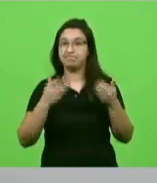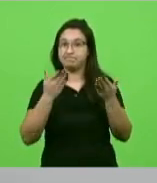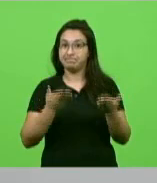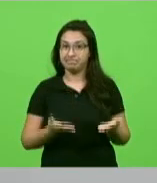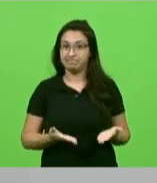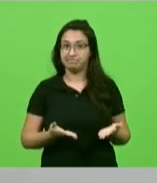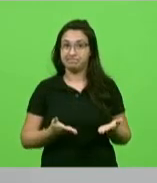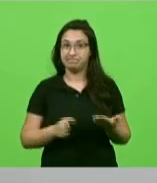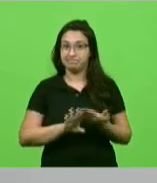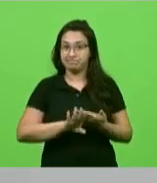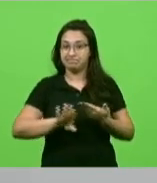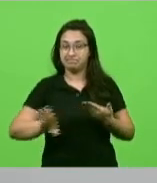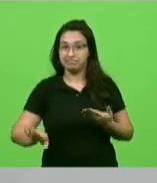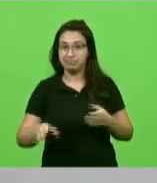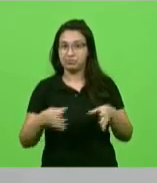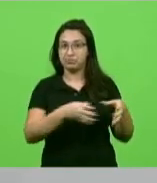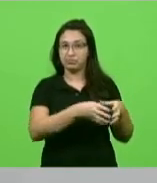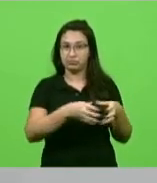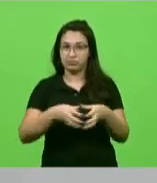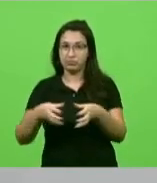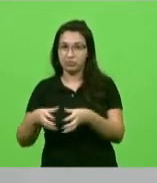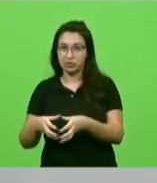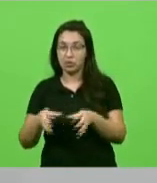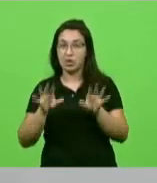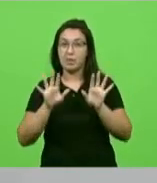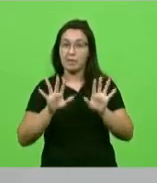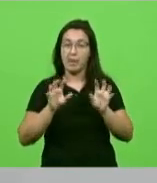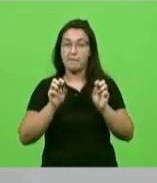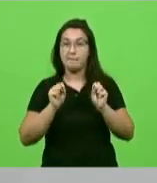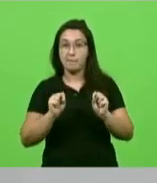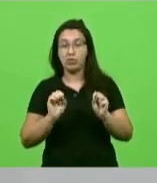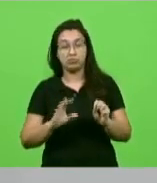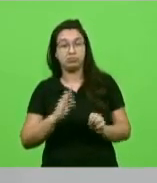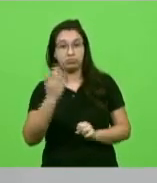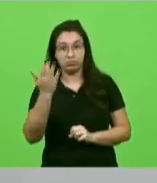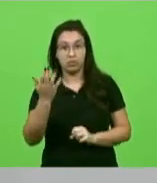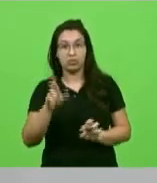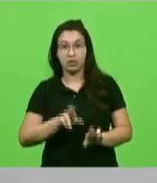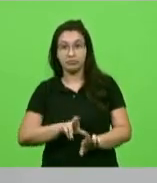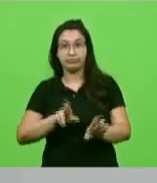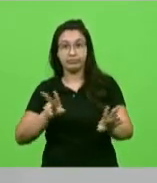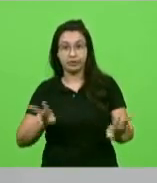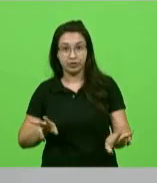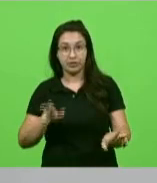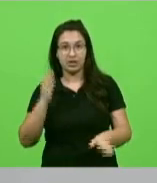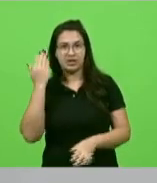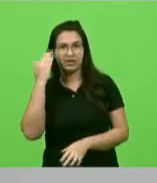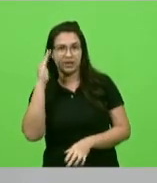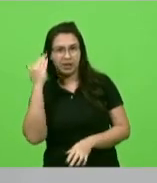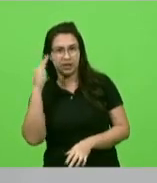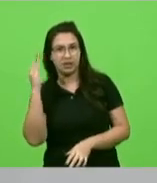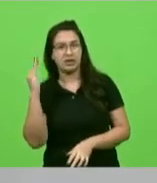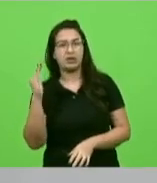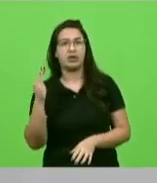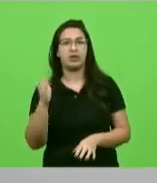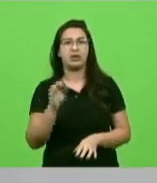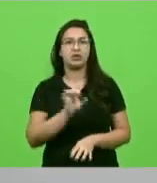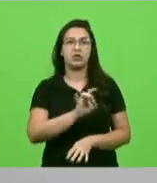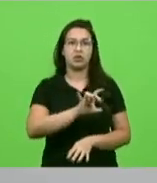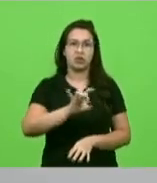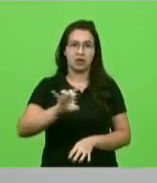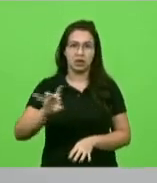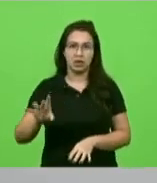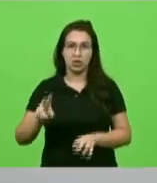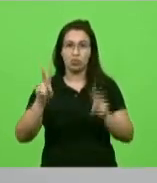de instâncias. Portanto, muito bem pode ocorrer essa diferença de compreensão a respeito dos